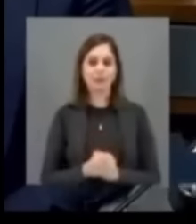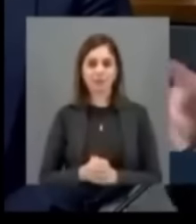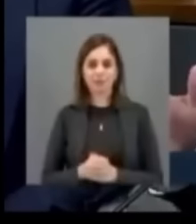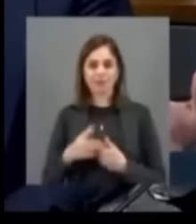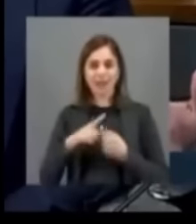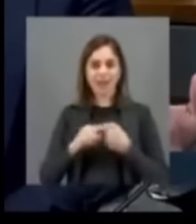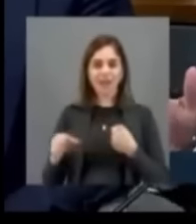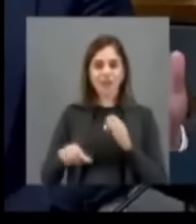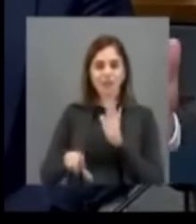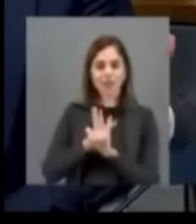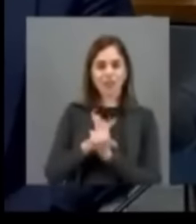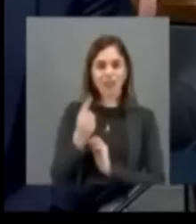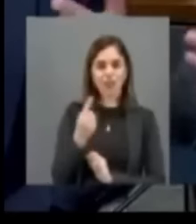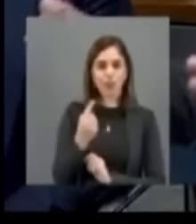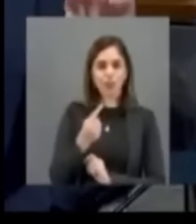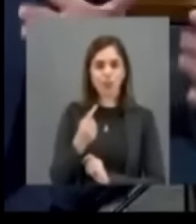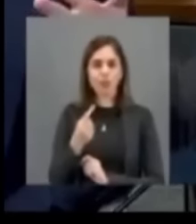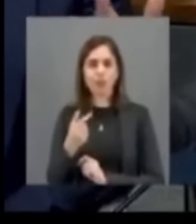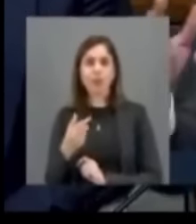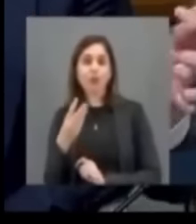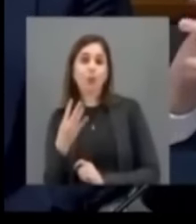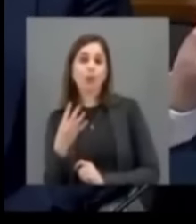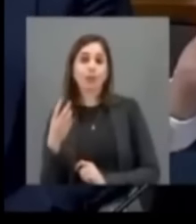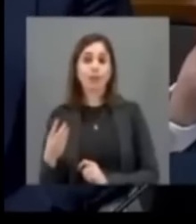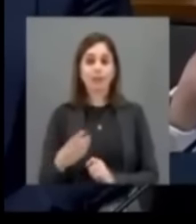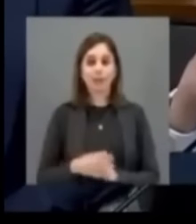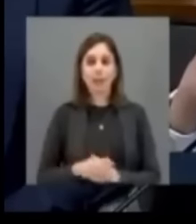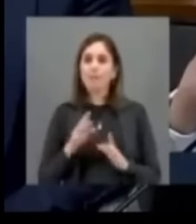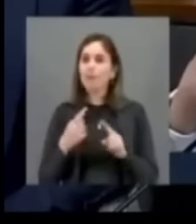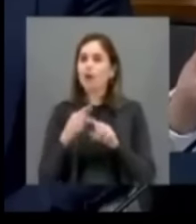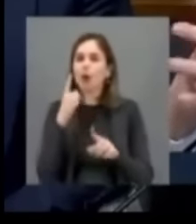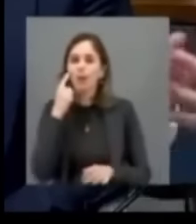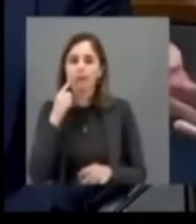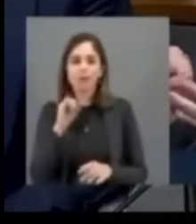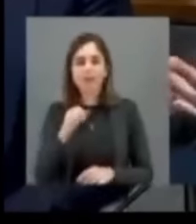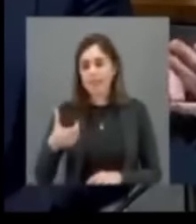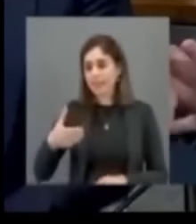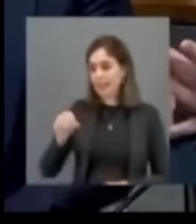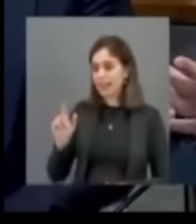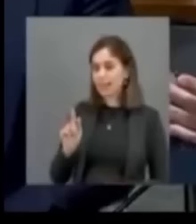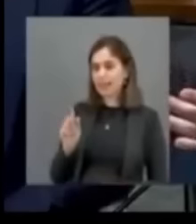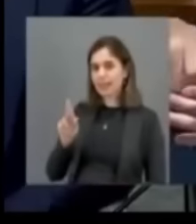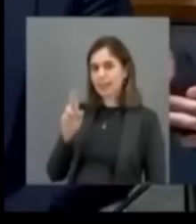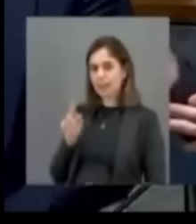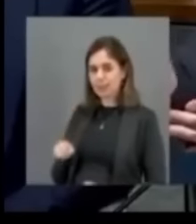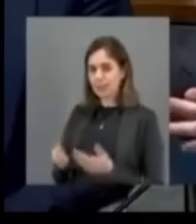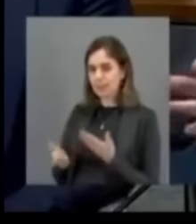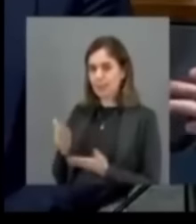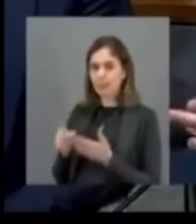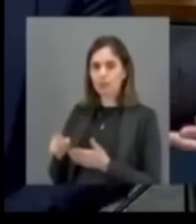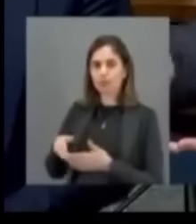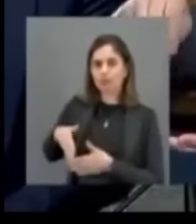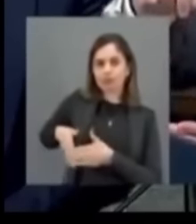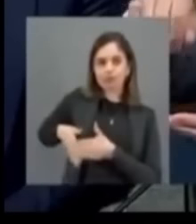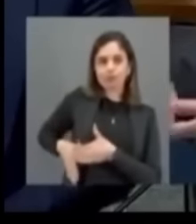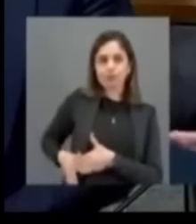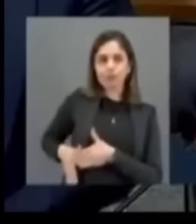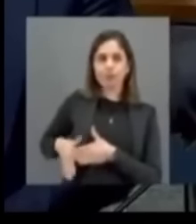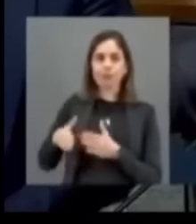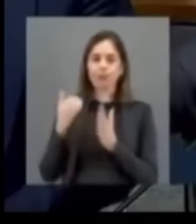direita quase 70% desses que eu acabei de te dizer da das pessoas que estão sob a